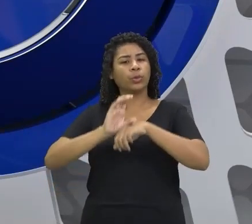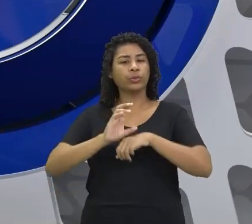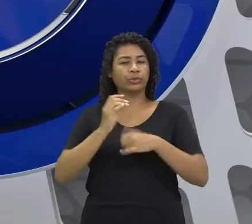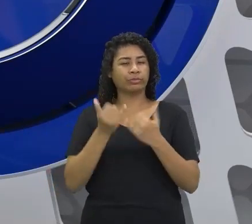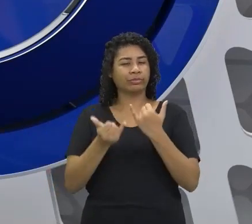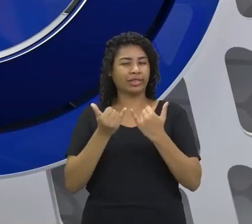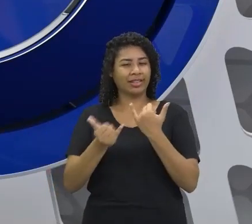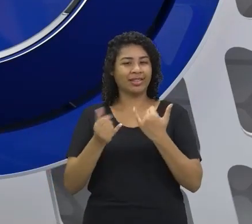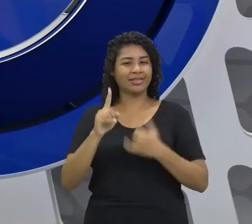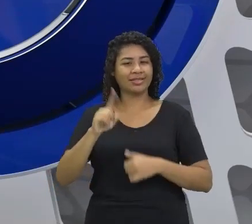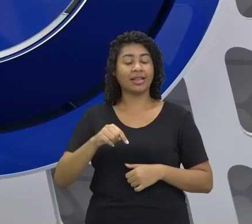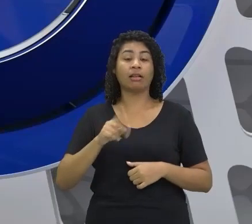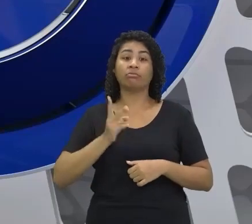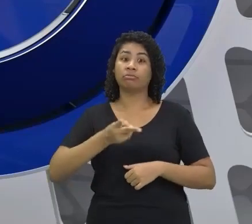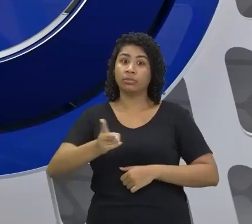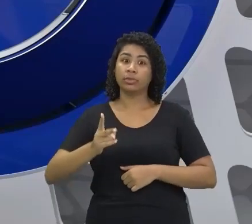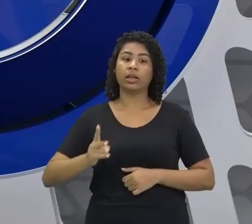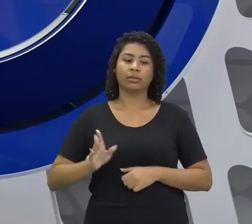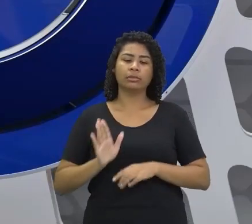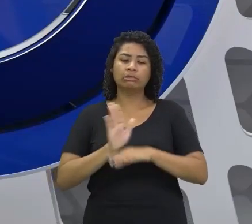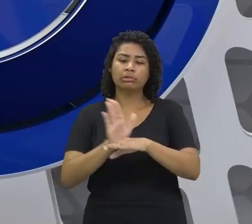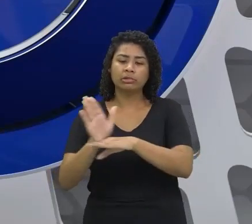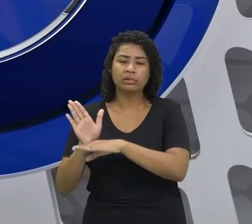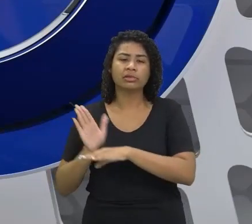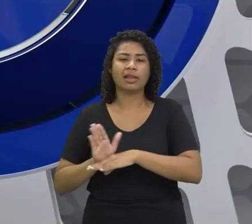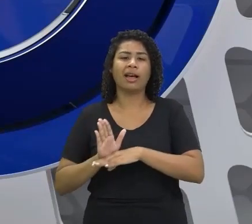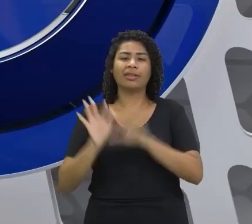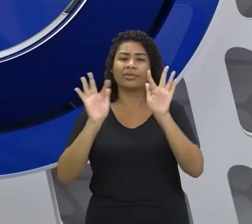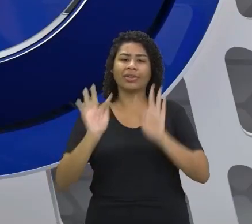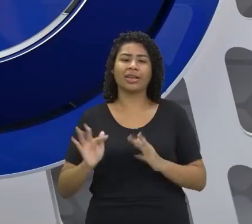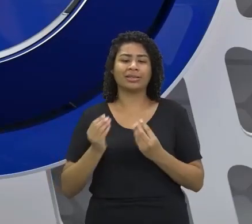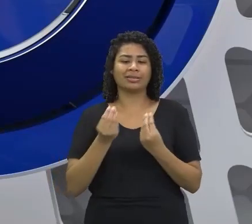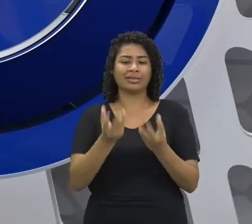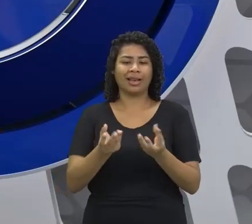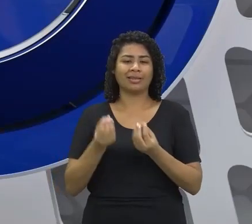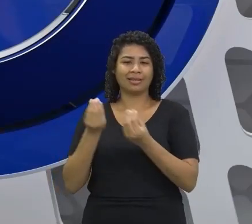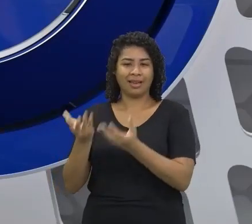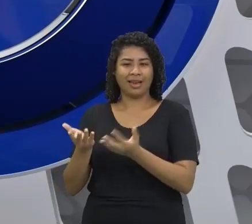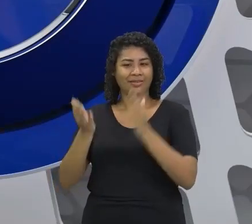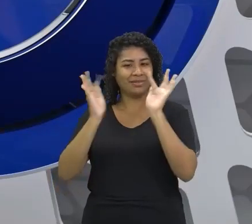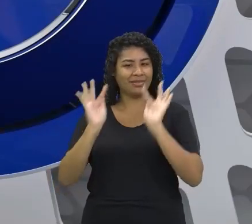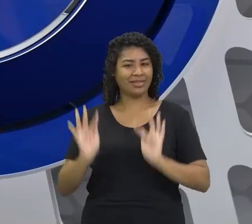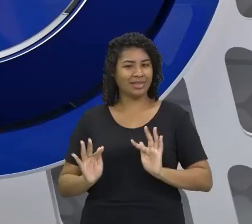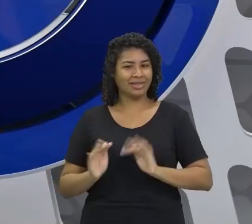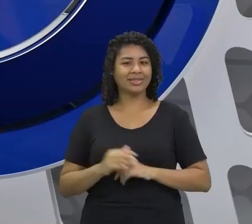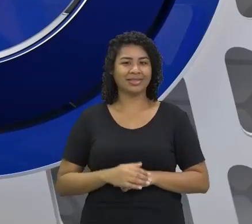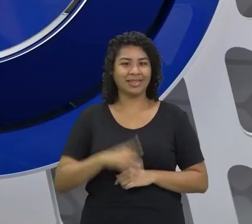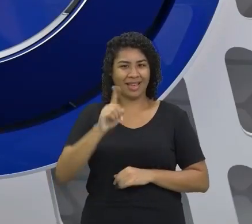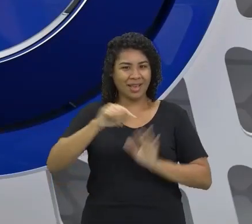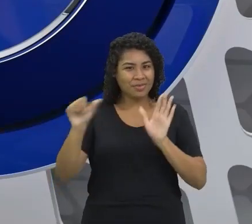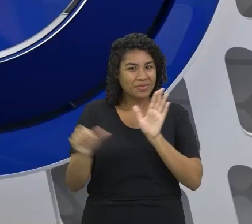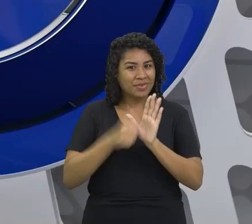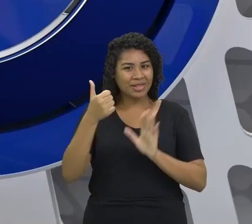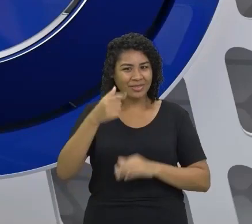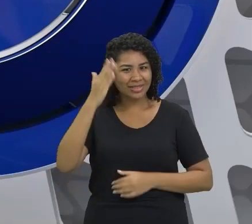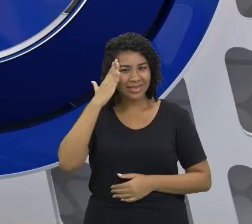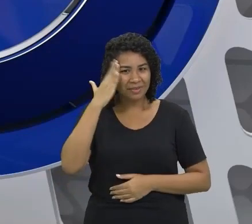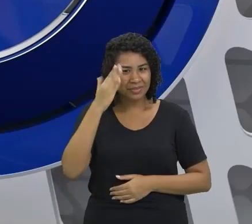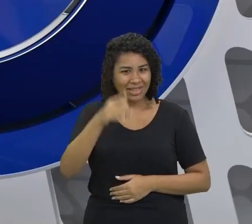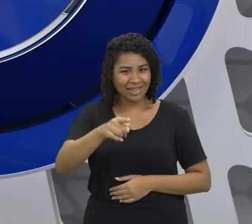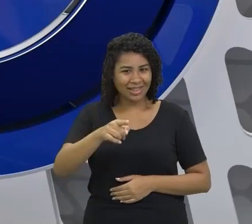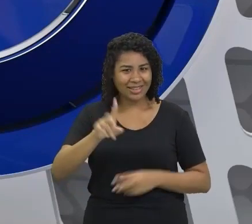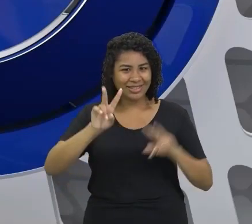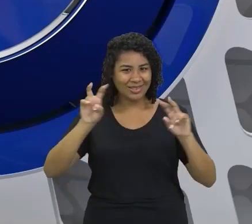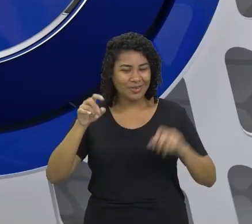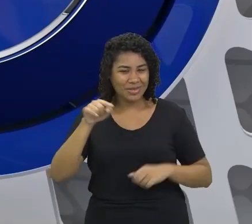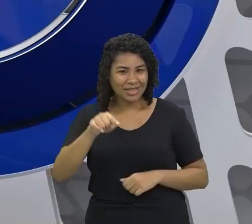uma maneira fazendo bem, dando alegria para as pessoas, tá? Acredito que você é a primeira vez que está tendo esse contato com essa informação. Às